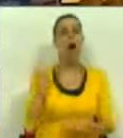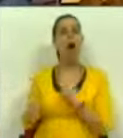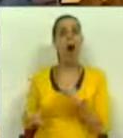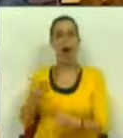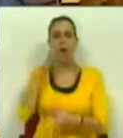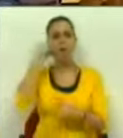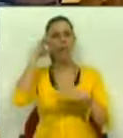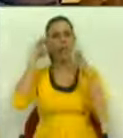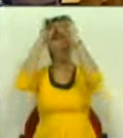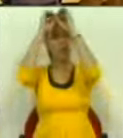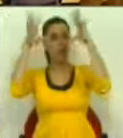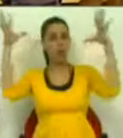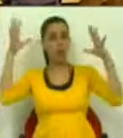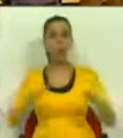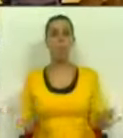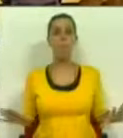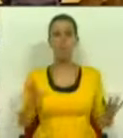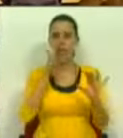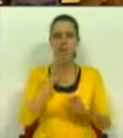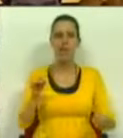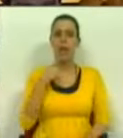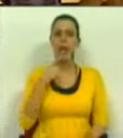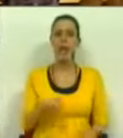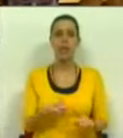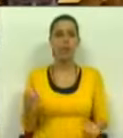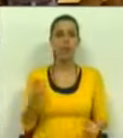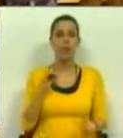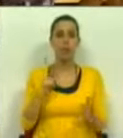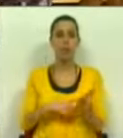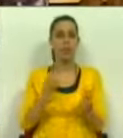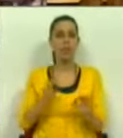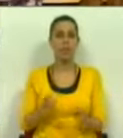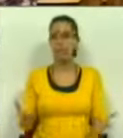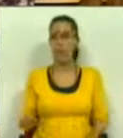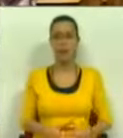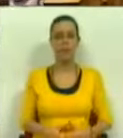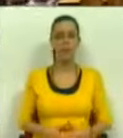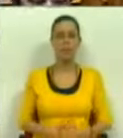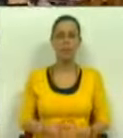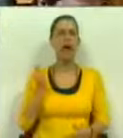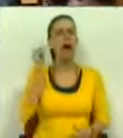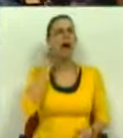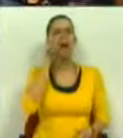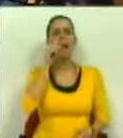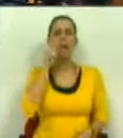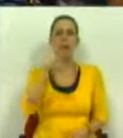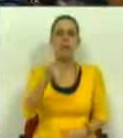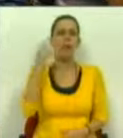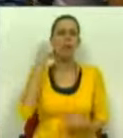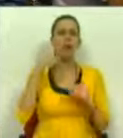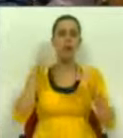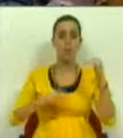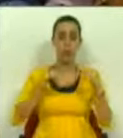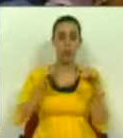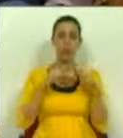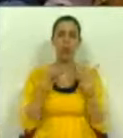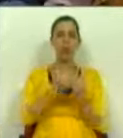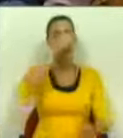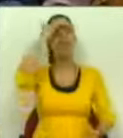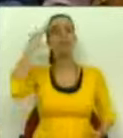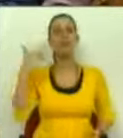mesmo que são ideológicas, mas ninguém diz que não são necessárias. Há quem diga que o equilíbrio social